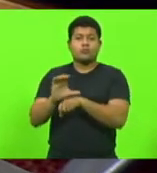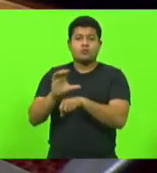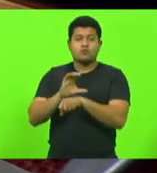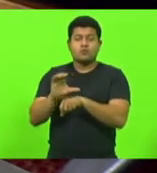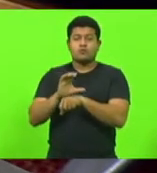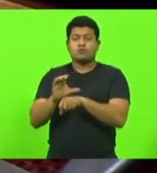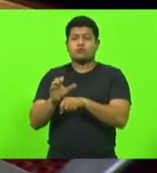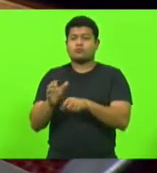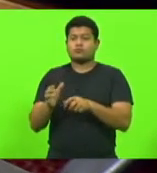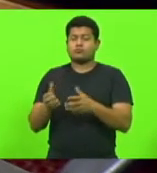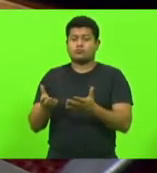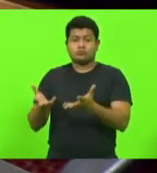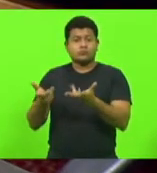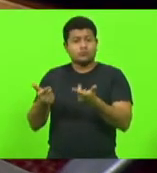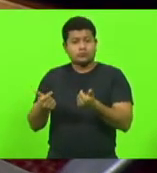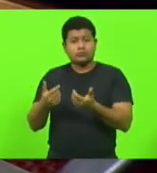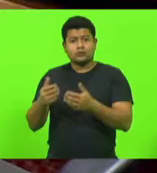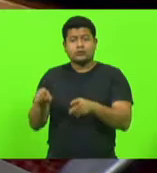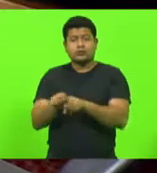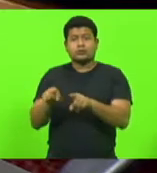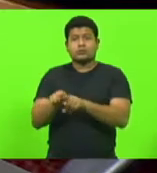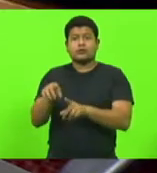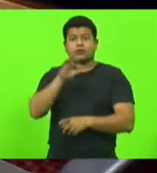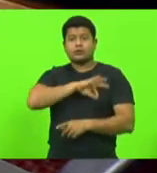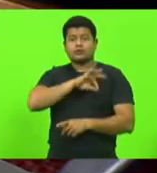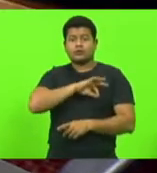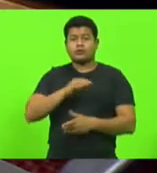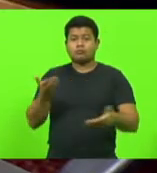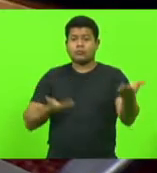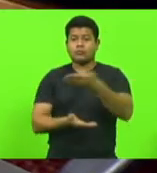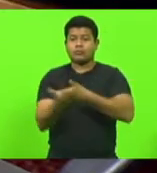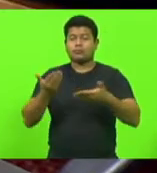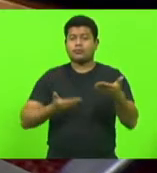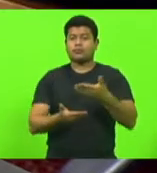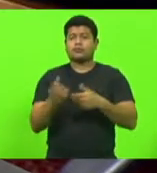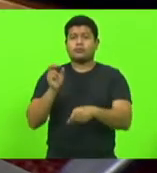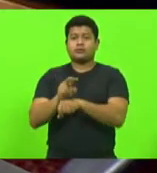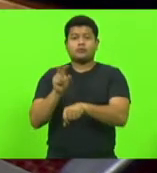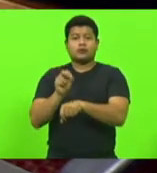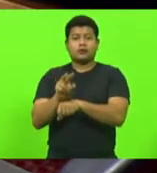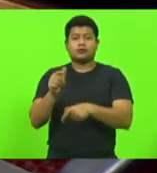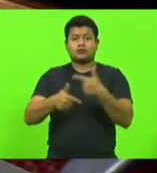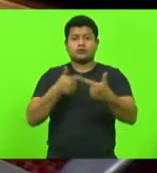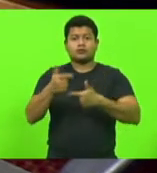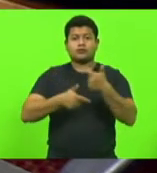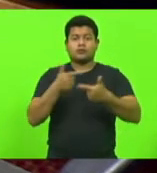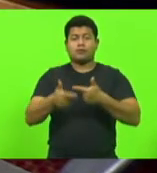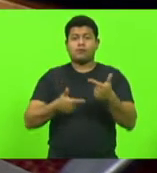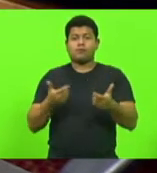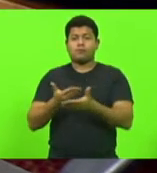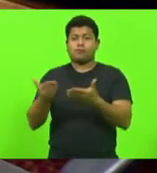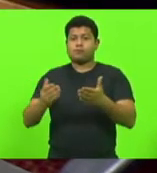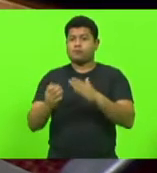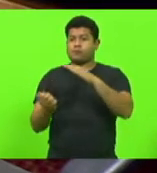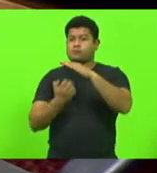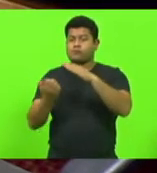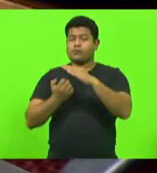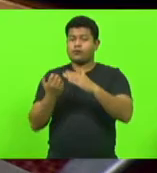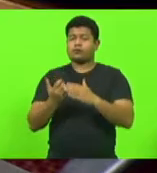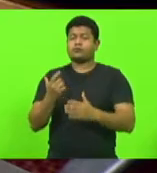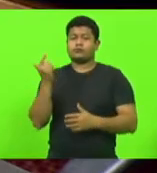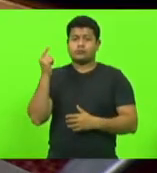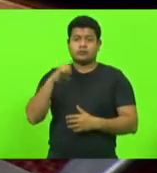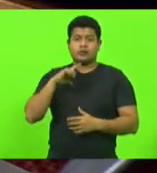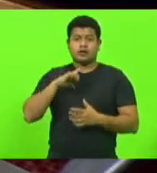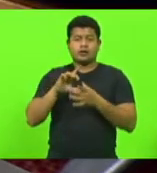renda e intermediação de mão de obra. O programa busca também que as empresas oportunizem vagas